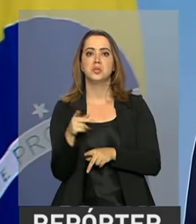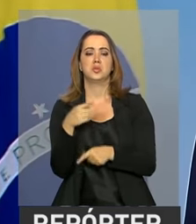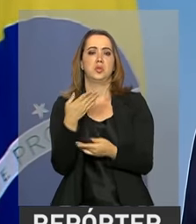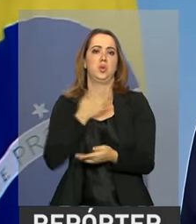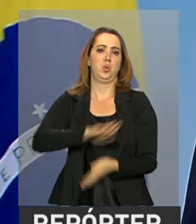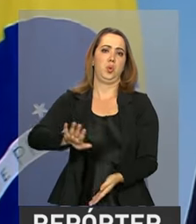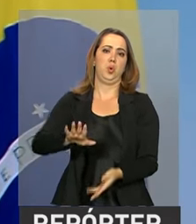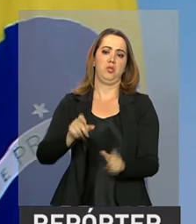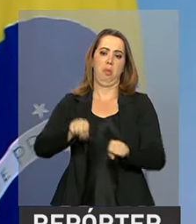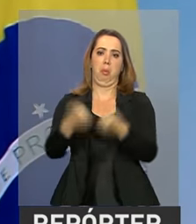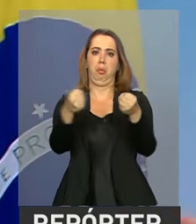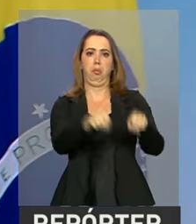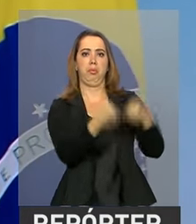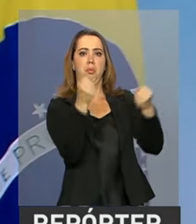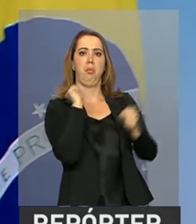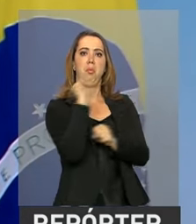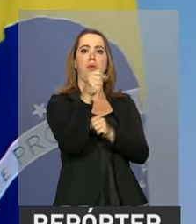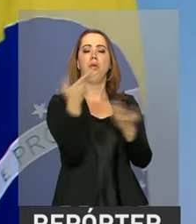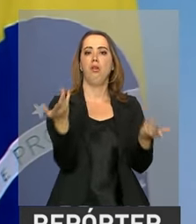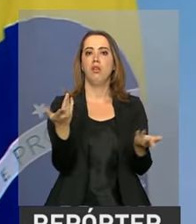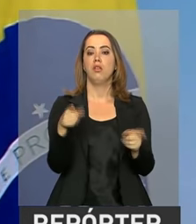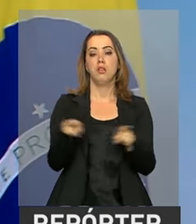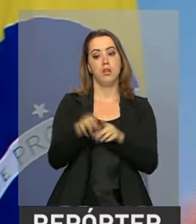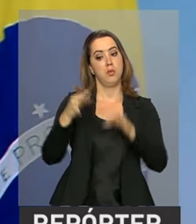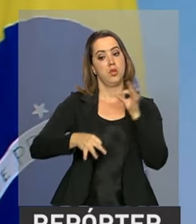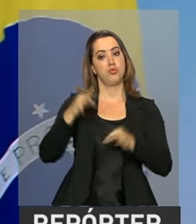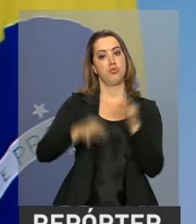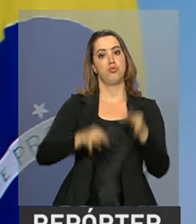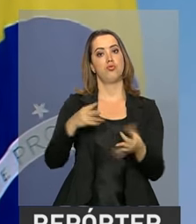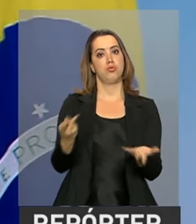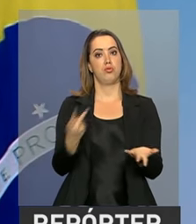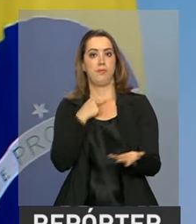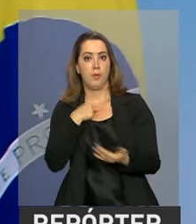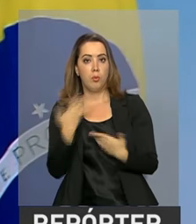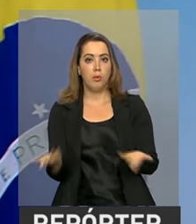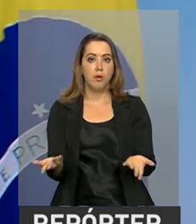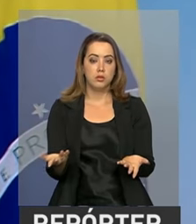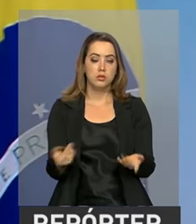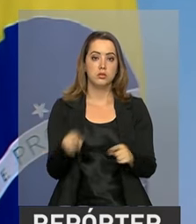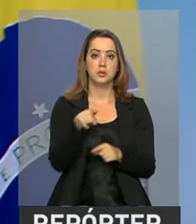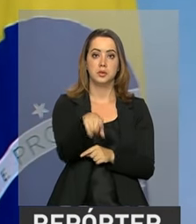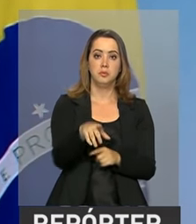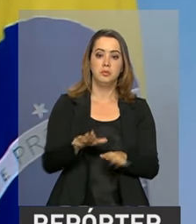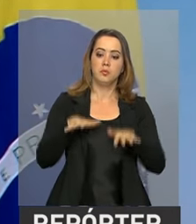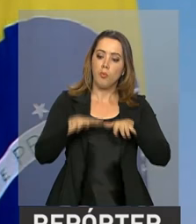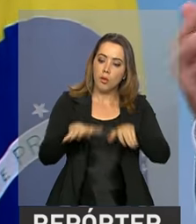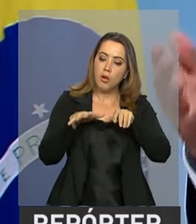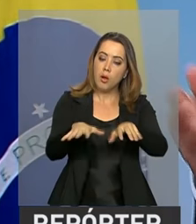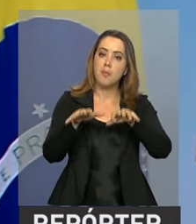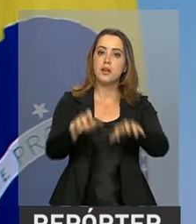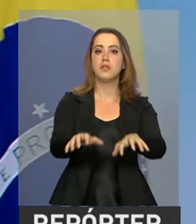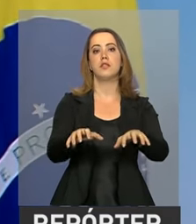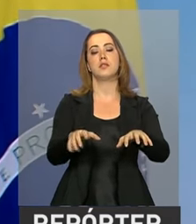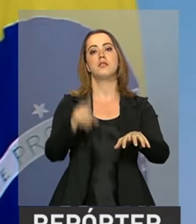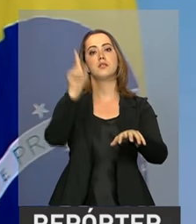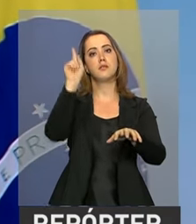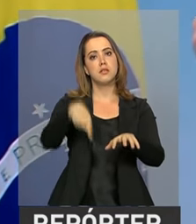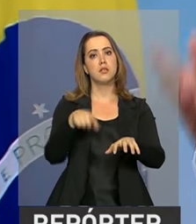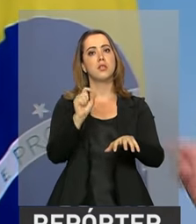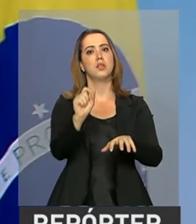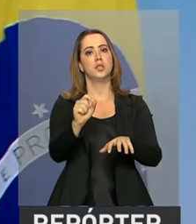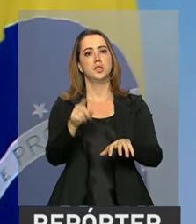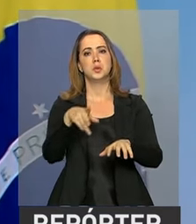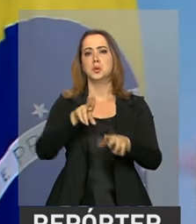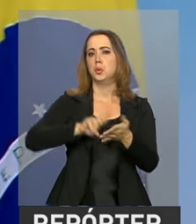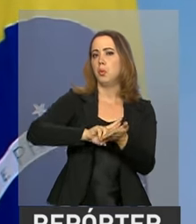depredação, né? E nem a ordem jurídica admite depredação. Quer dizer, manifestação livre, protesto, natureza